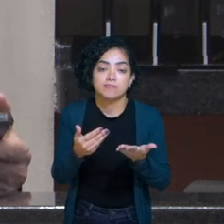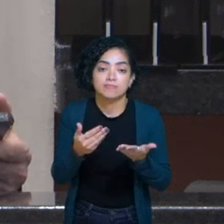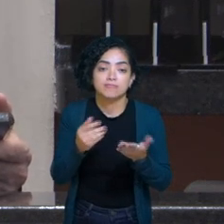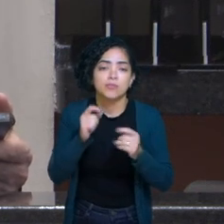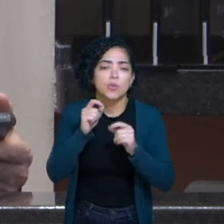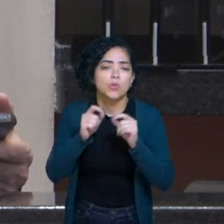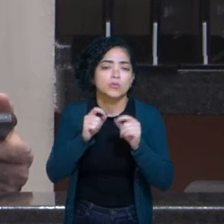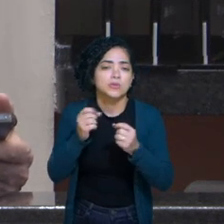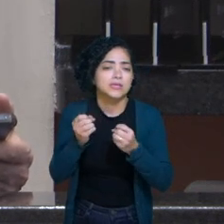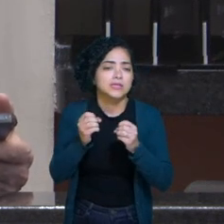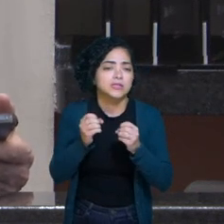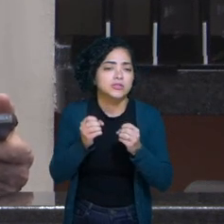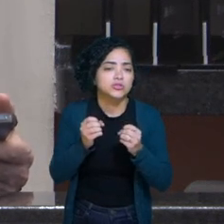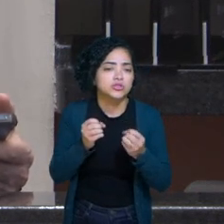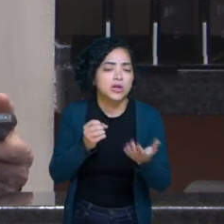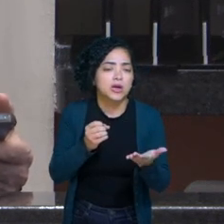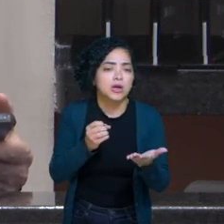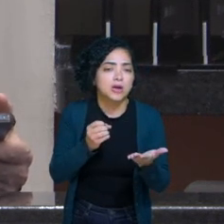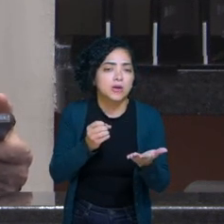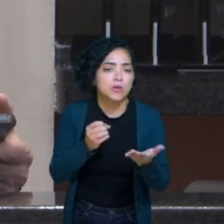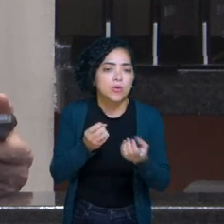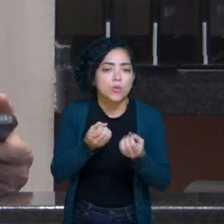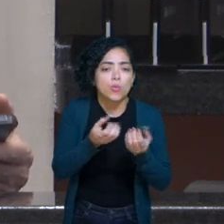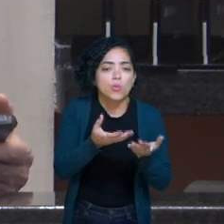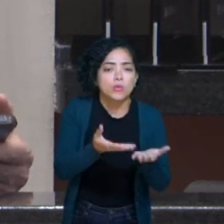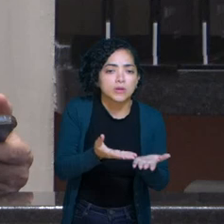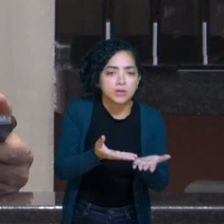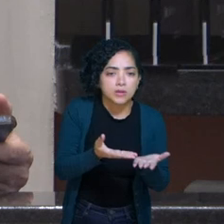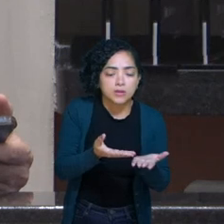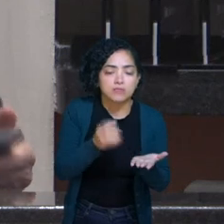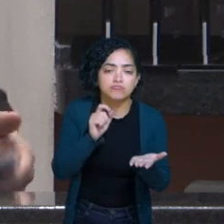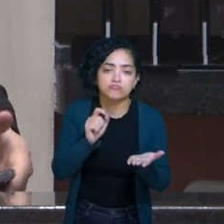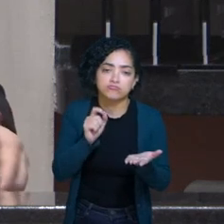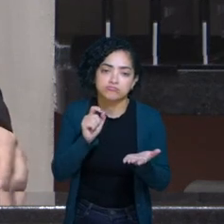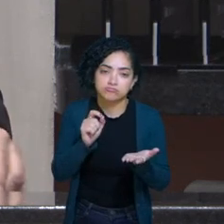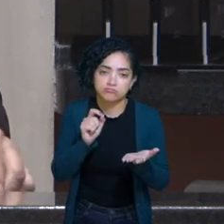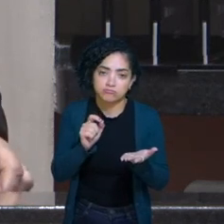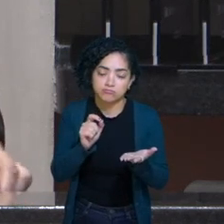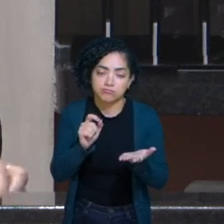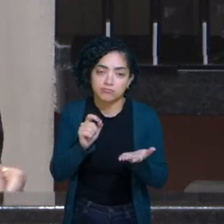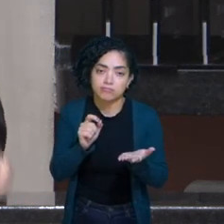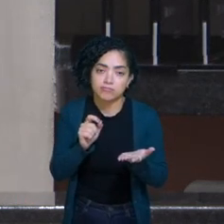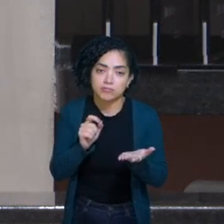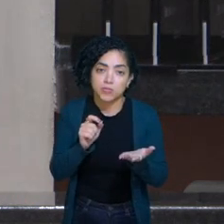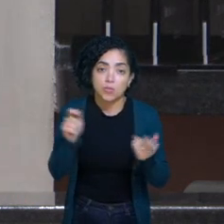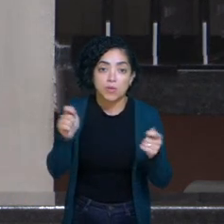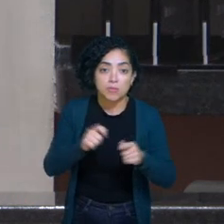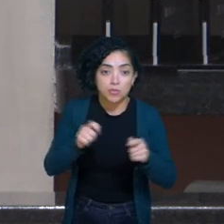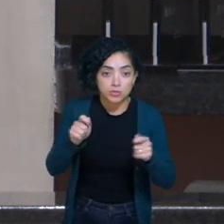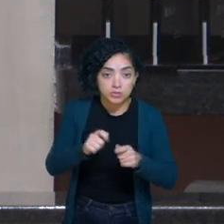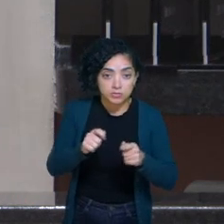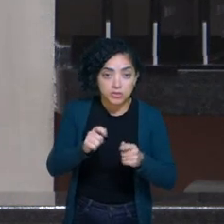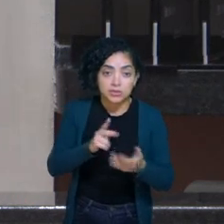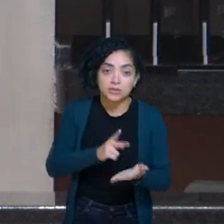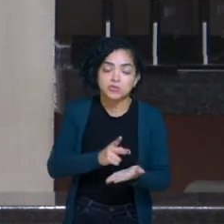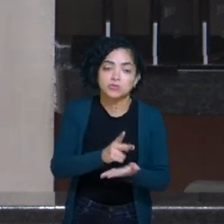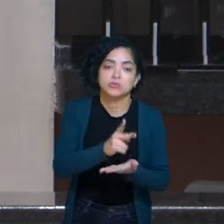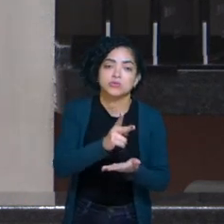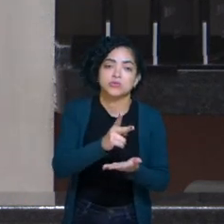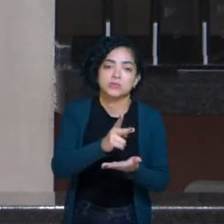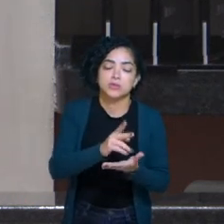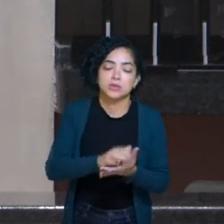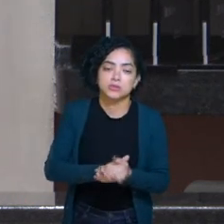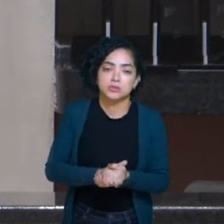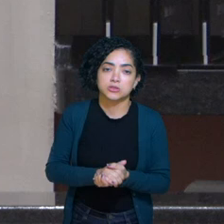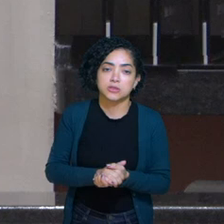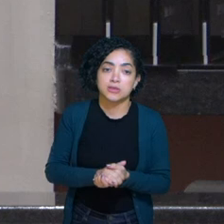herança ou seja ele deveria deixar um Ah uma possibilidade de continuidade e